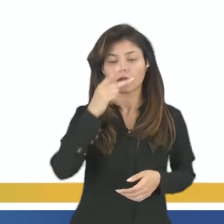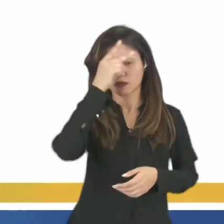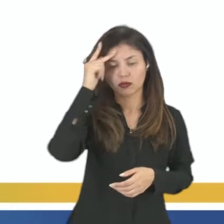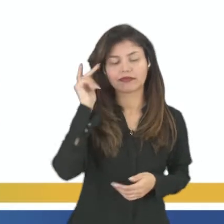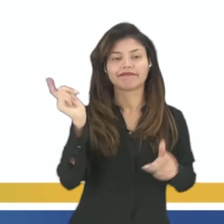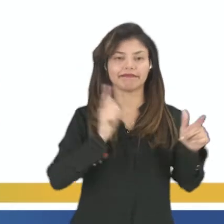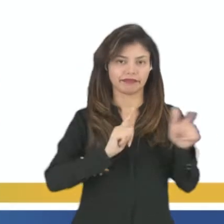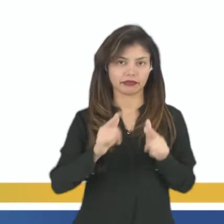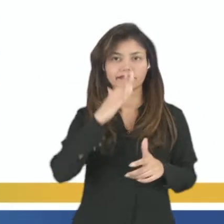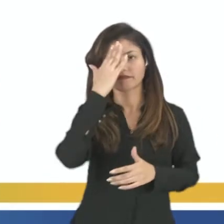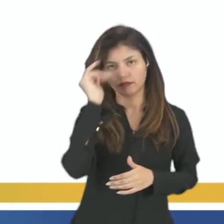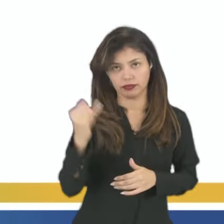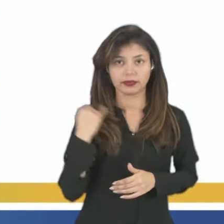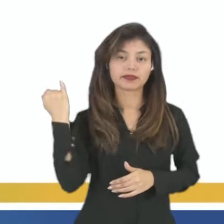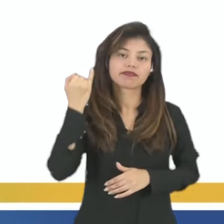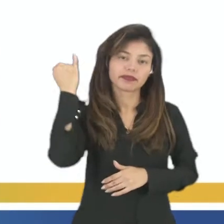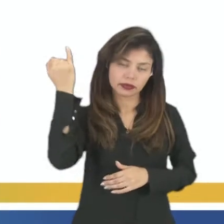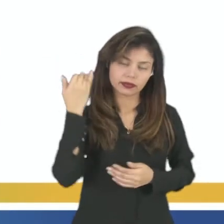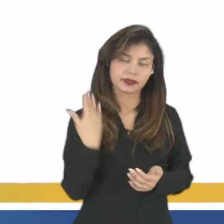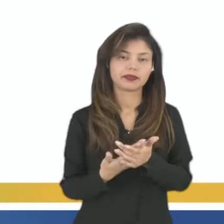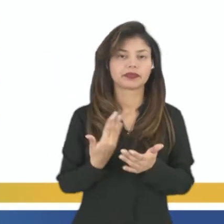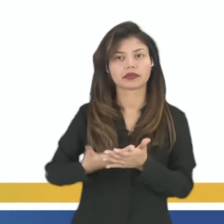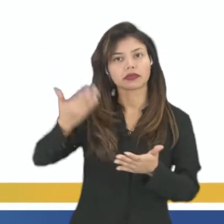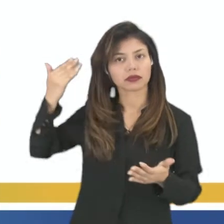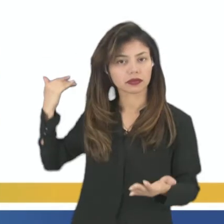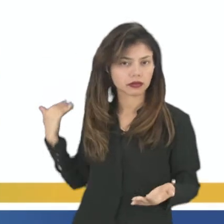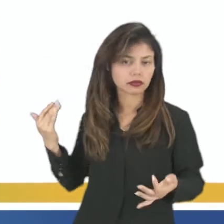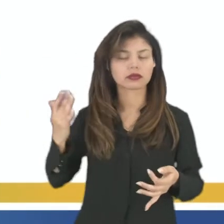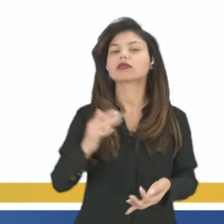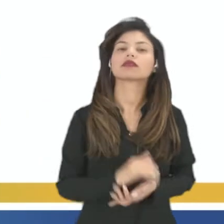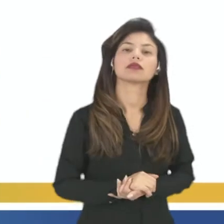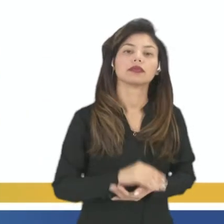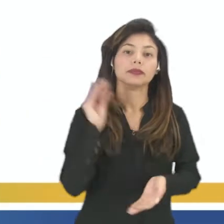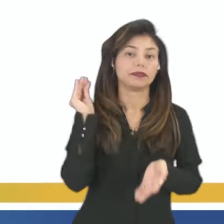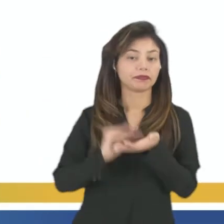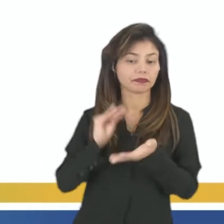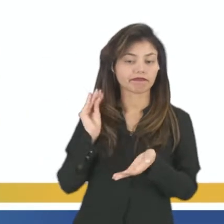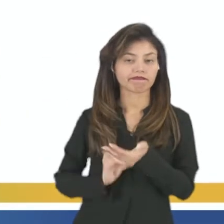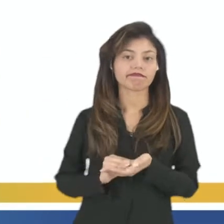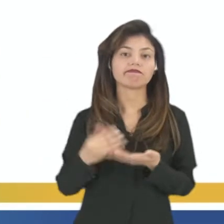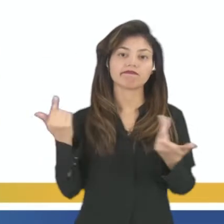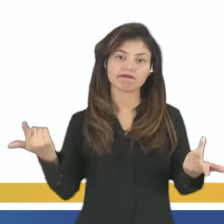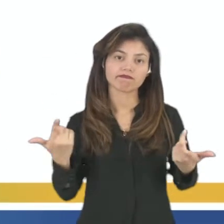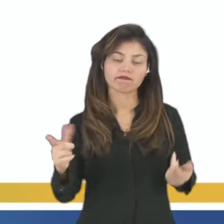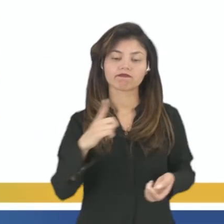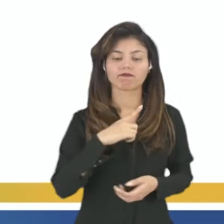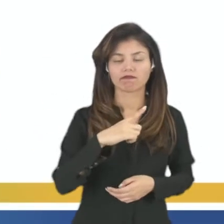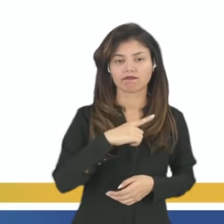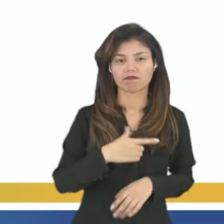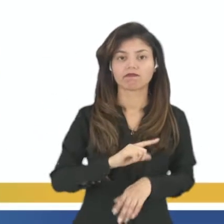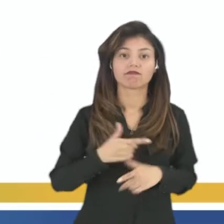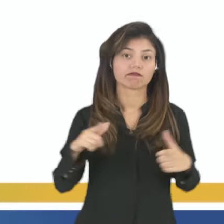quanto é importante o emprego, né? Nós vimos na aula passada que, né, a falta de emprego é uma